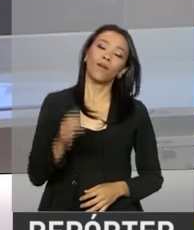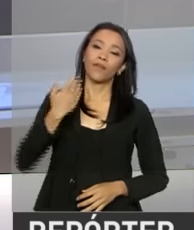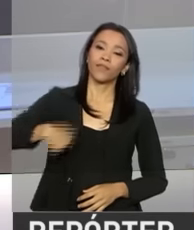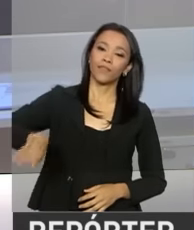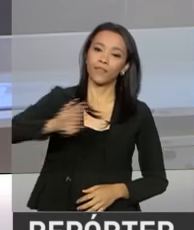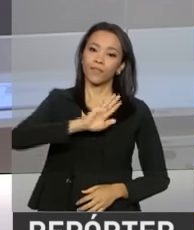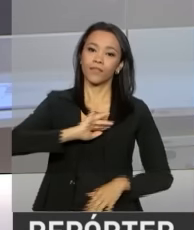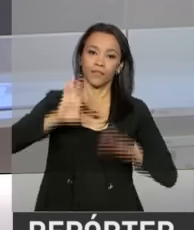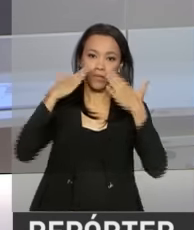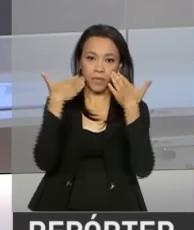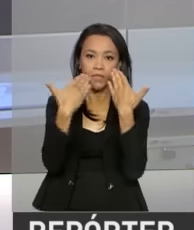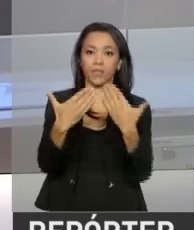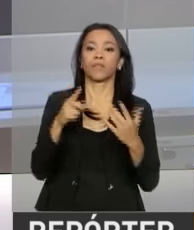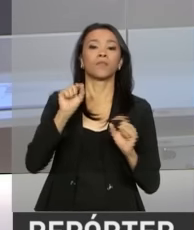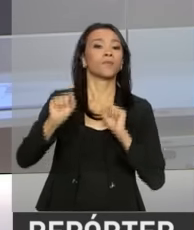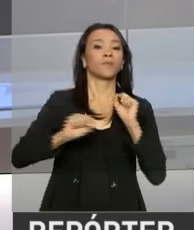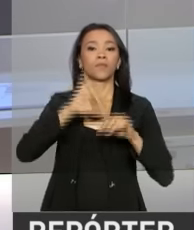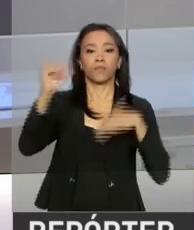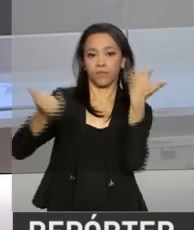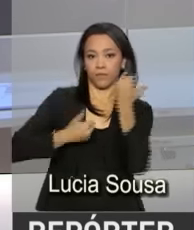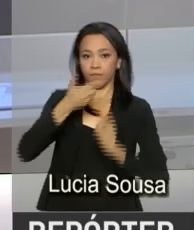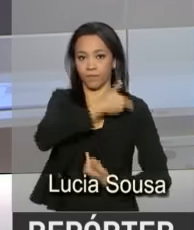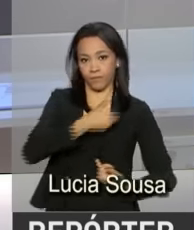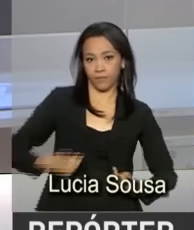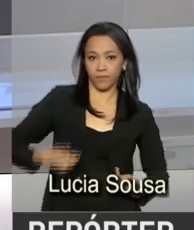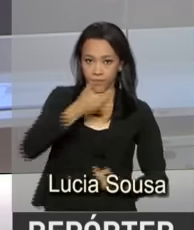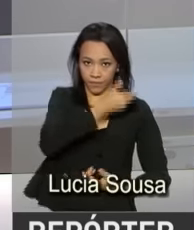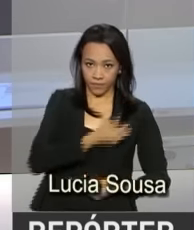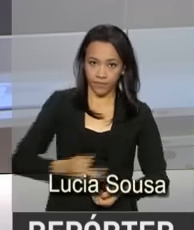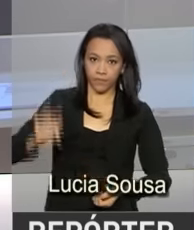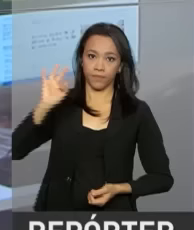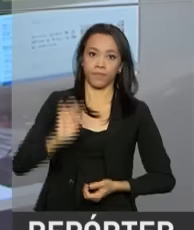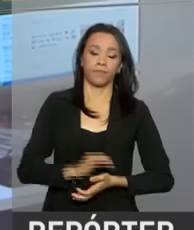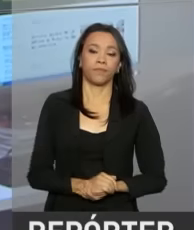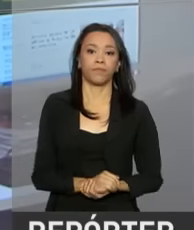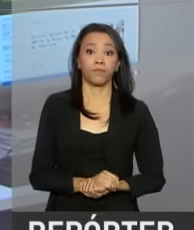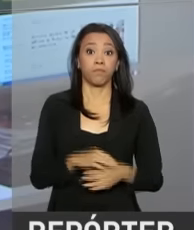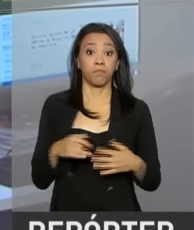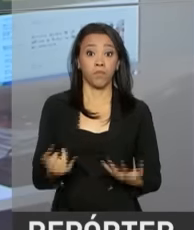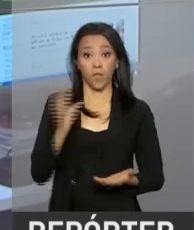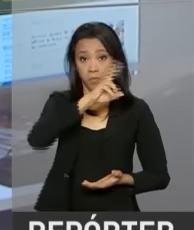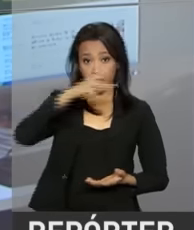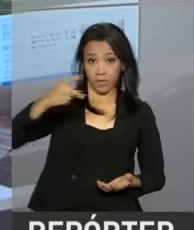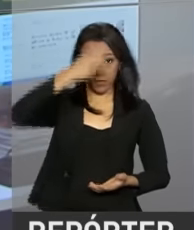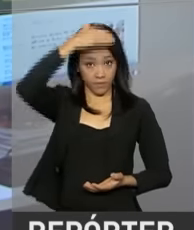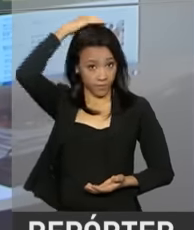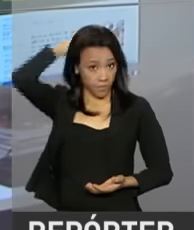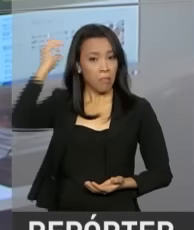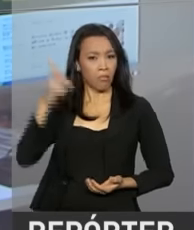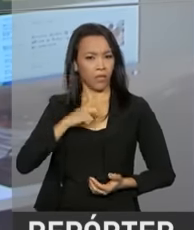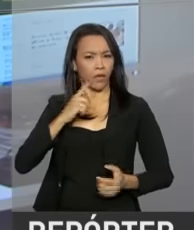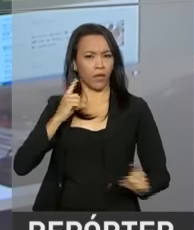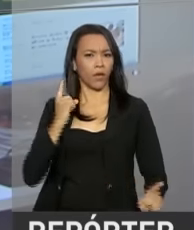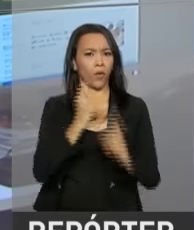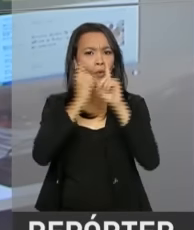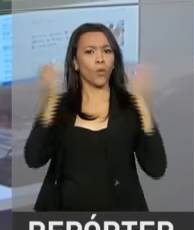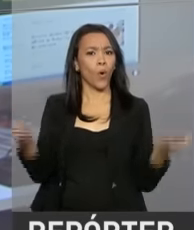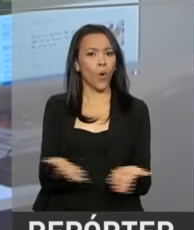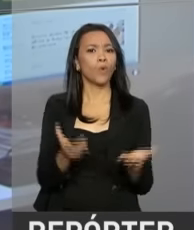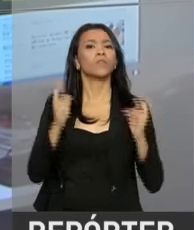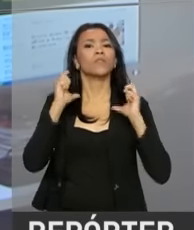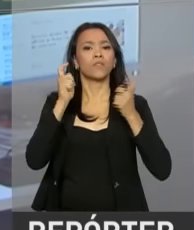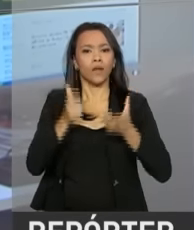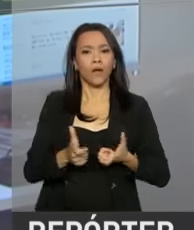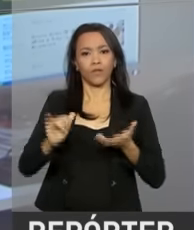estamos de volta com o repórter NBR e as notícias do governo federal. O presidente Michel Temer tem encontro hoje em Nova York